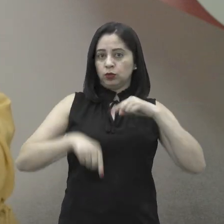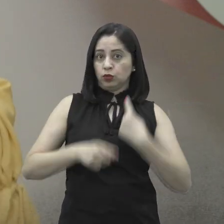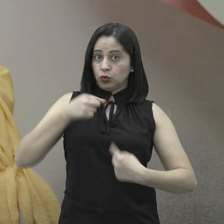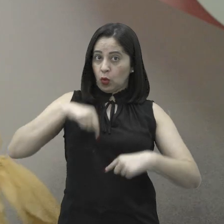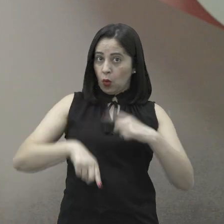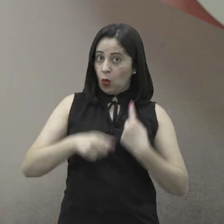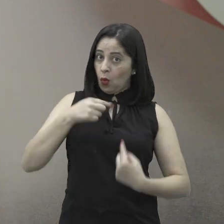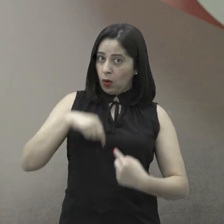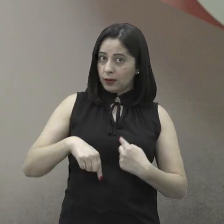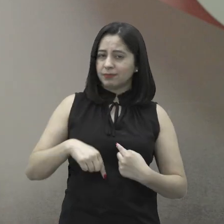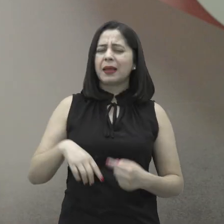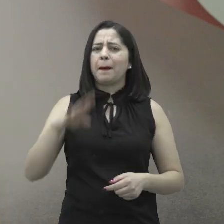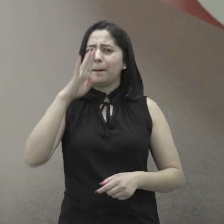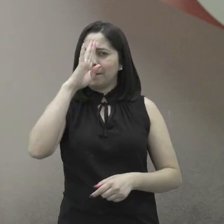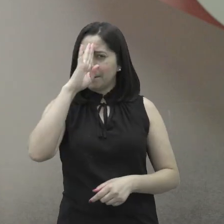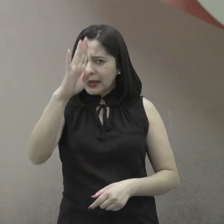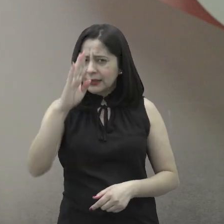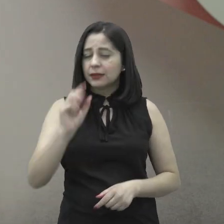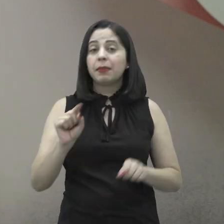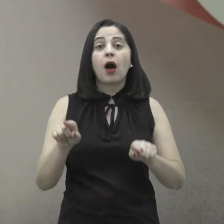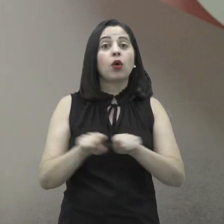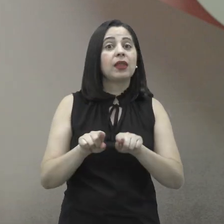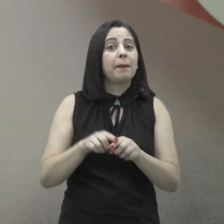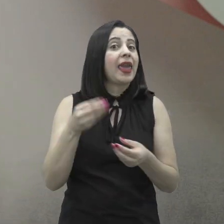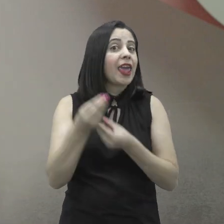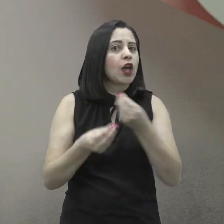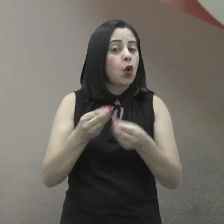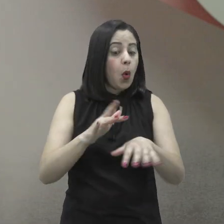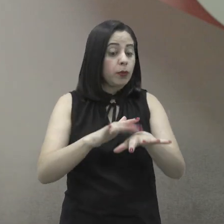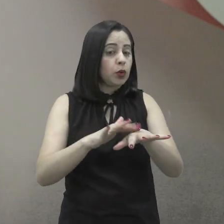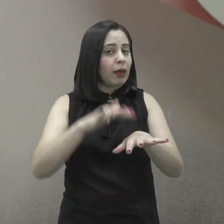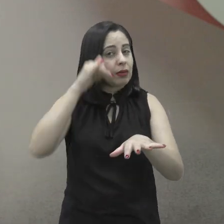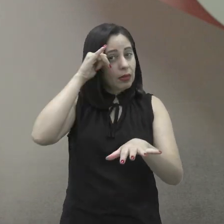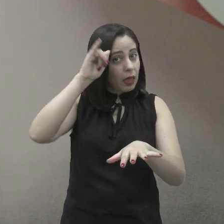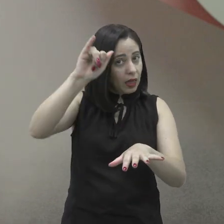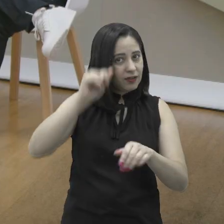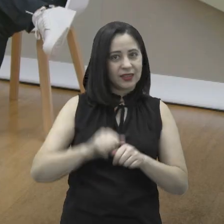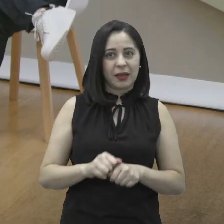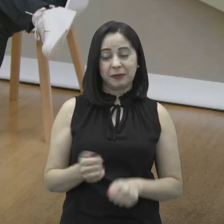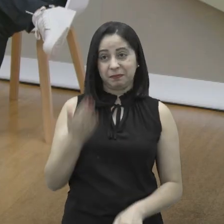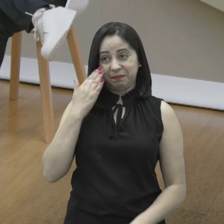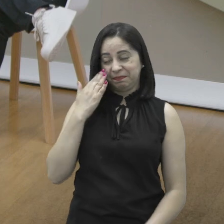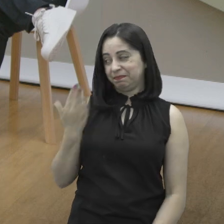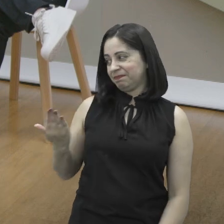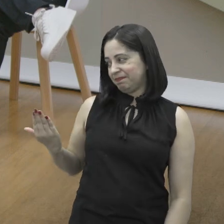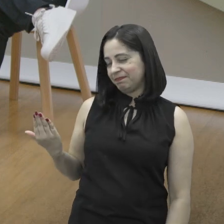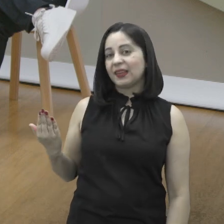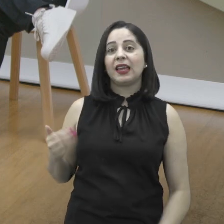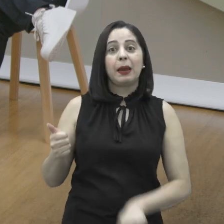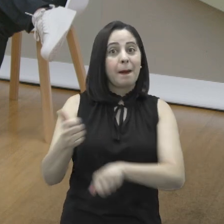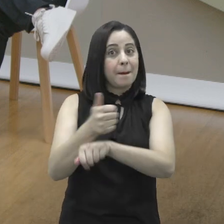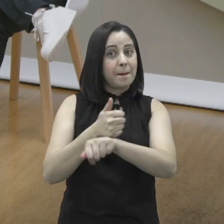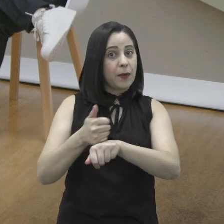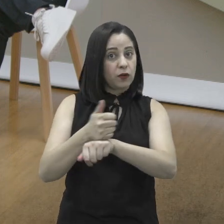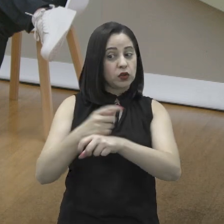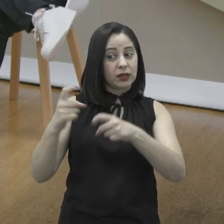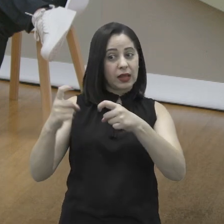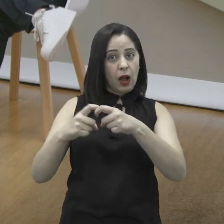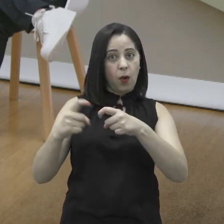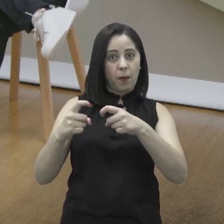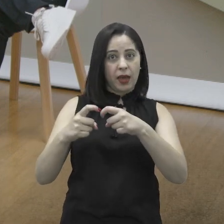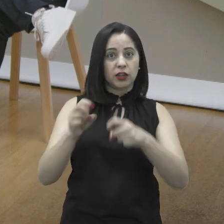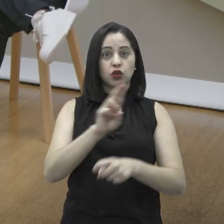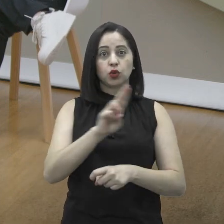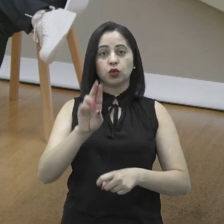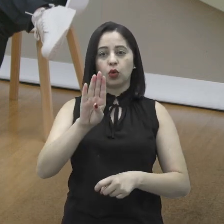respiratório e principalmente como prevenir essas doenças. No estúdio eu recebo o Dr. Braulio Nunes.